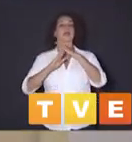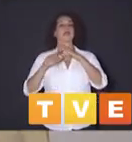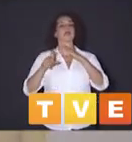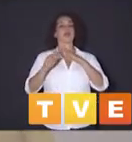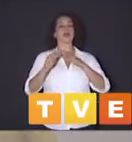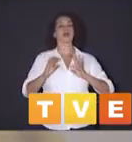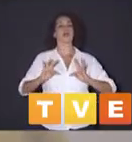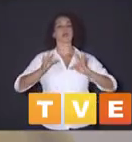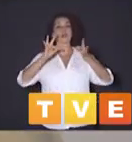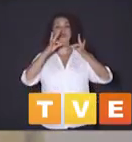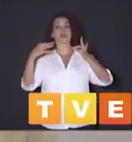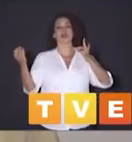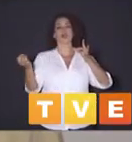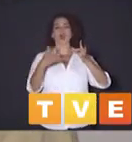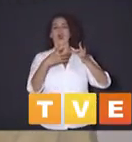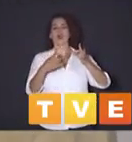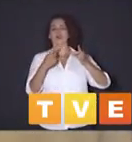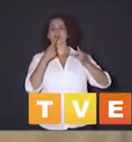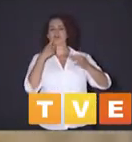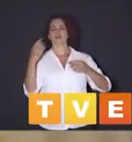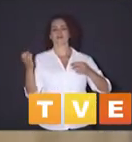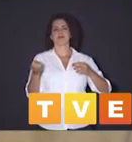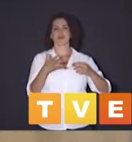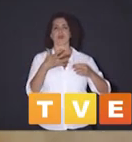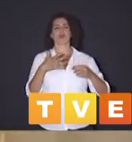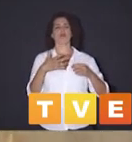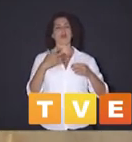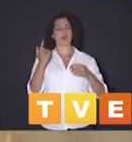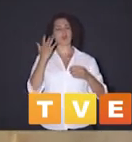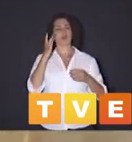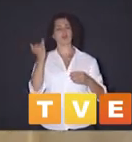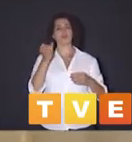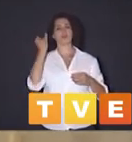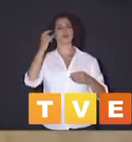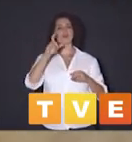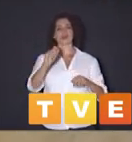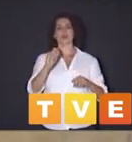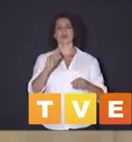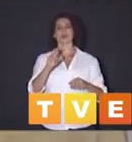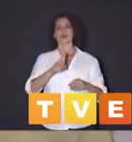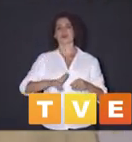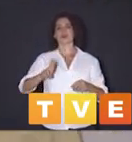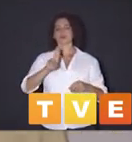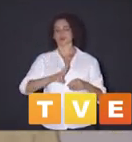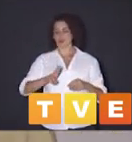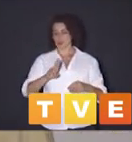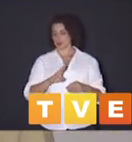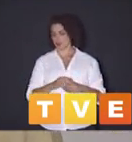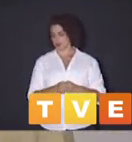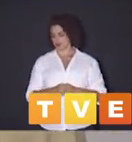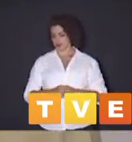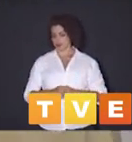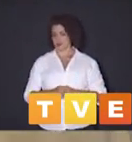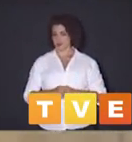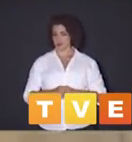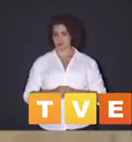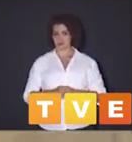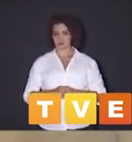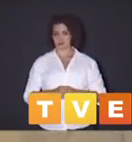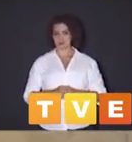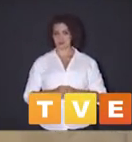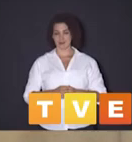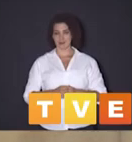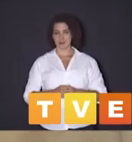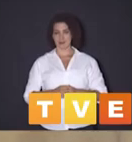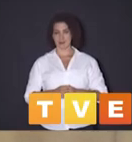uma tecnologia recente que eu acho que é importante que que o uso de redes neurais conde plano é o que